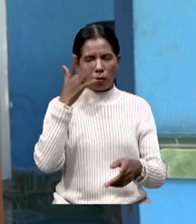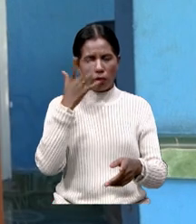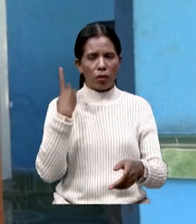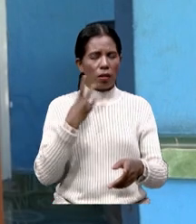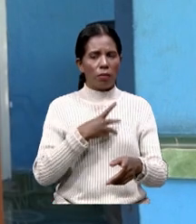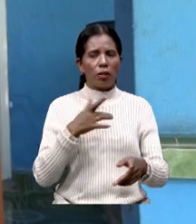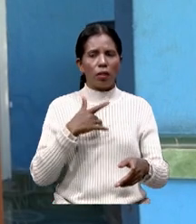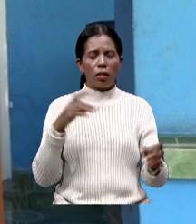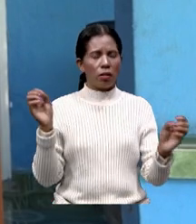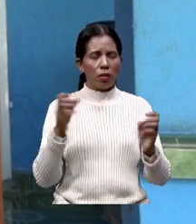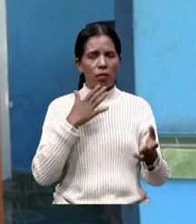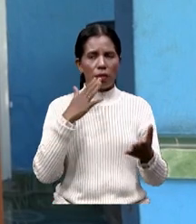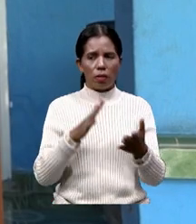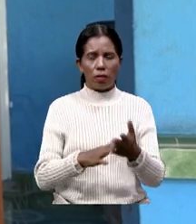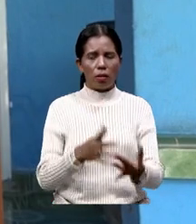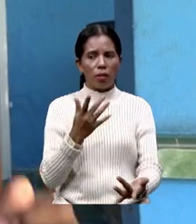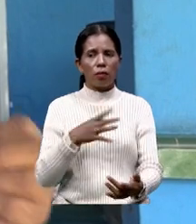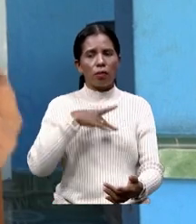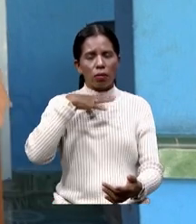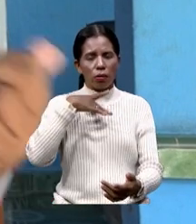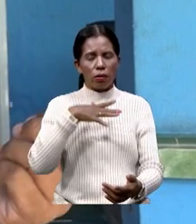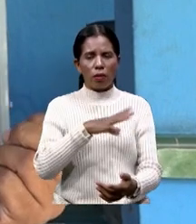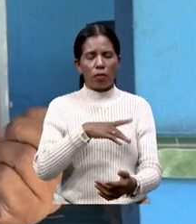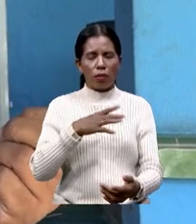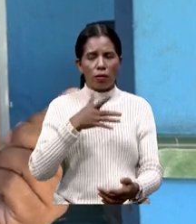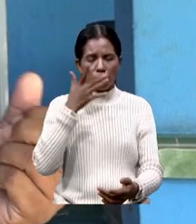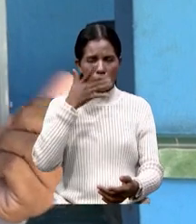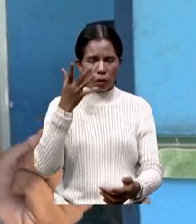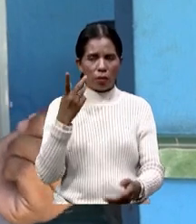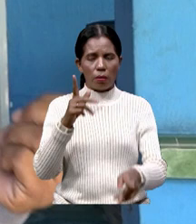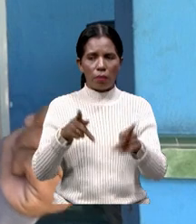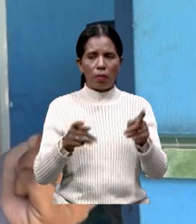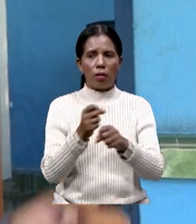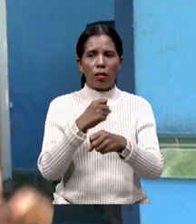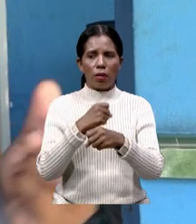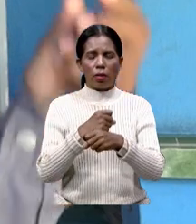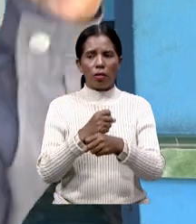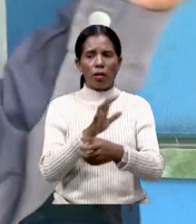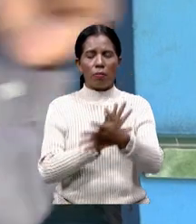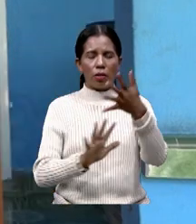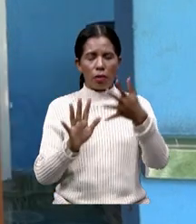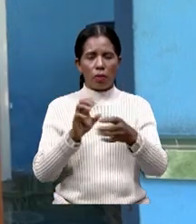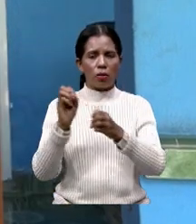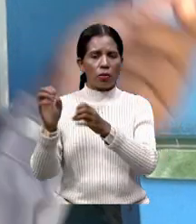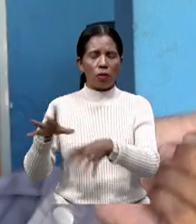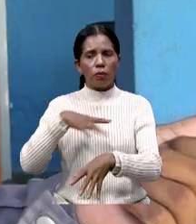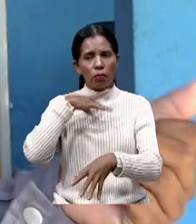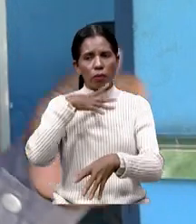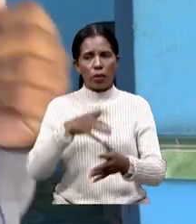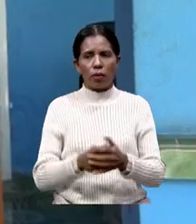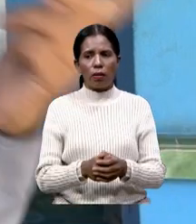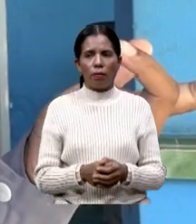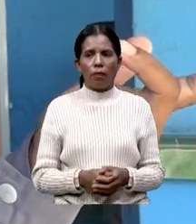laguenta. E dois, né, cada vez, é mamãe, alô, a tsara ruma, e a festa de departamento ruma, é mas só é. Não